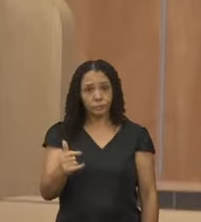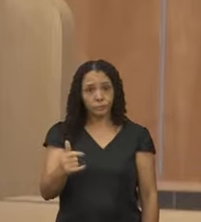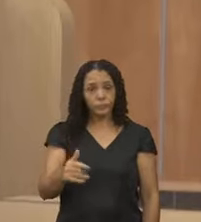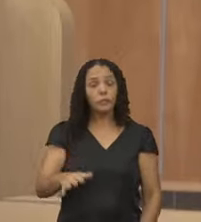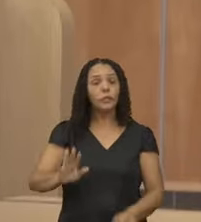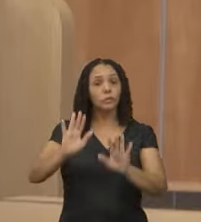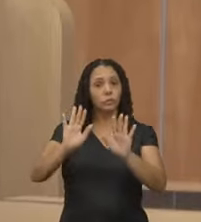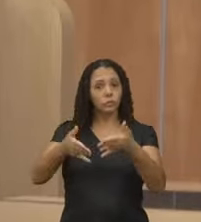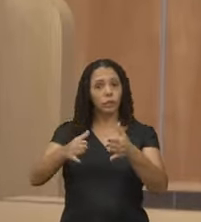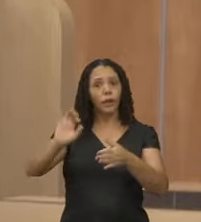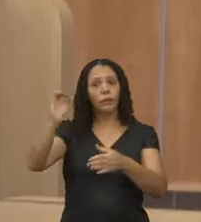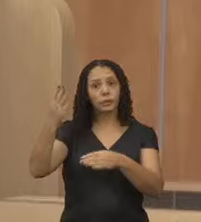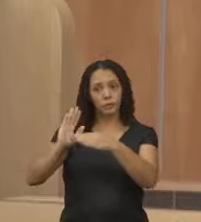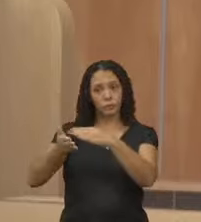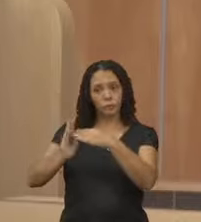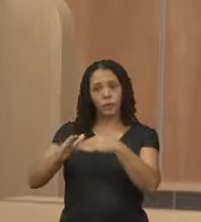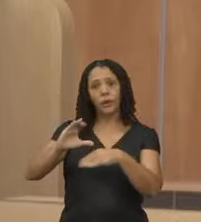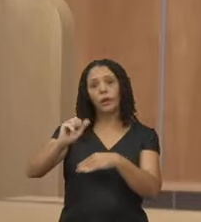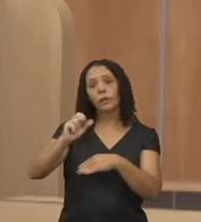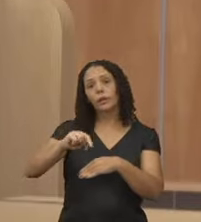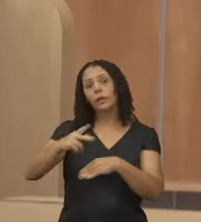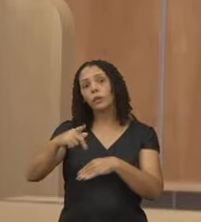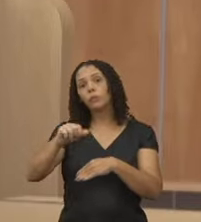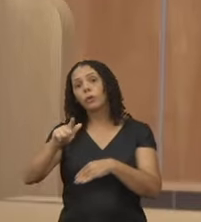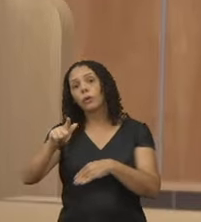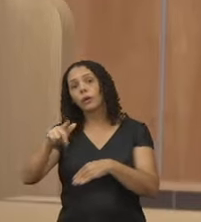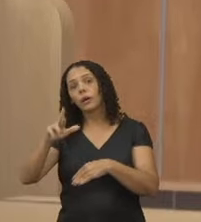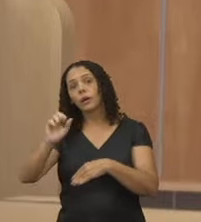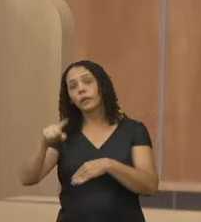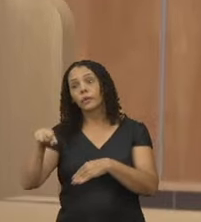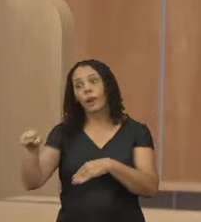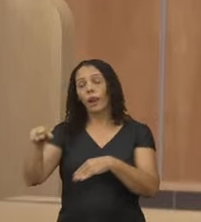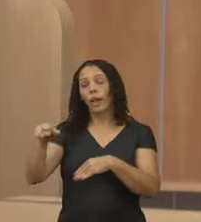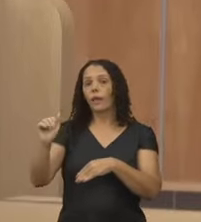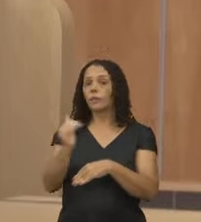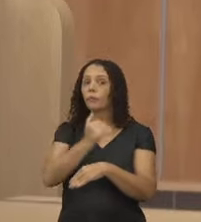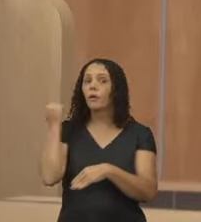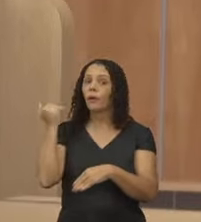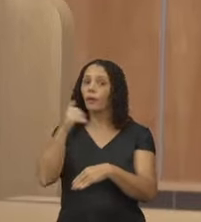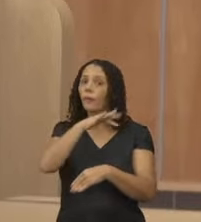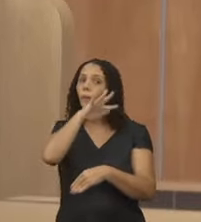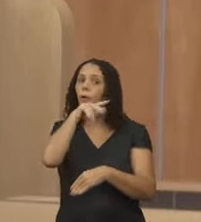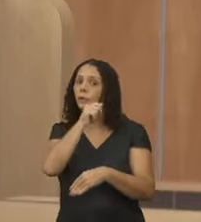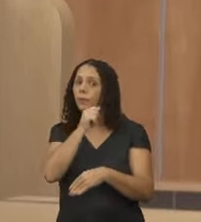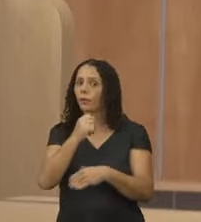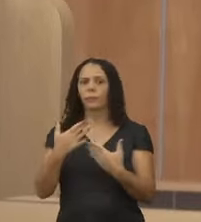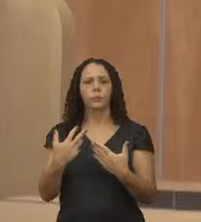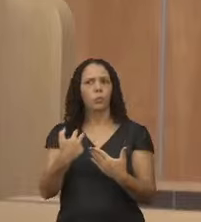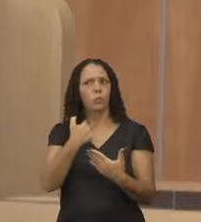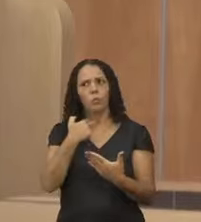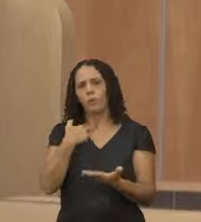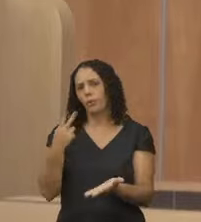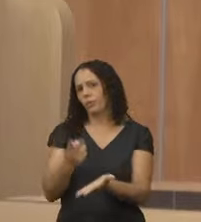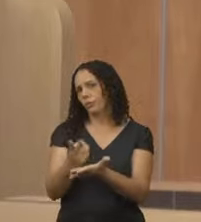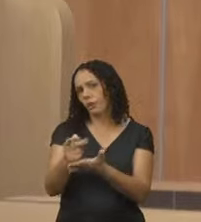Grande, o animal morrendo no Campo Grande. Isso não dá mais, gente, isso não dá mais. Então vocês que trabalham corretamente, conte